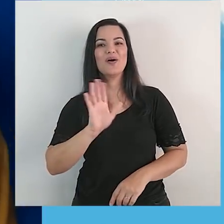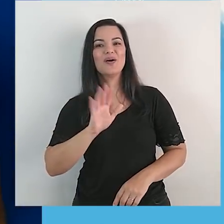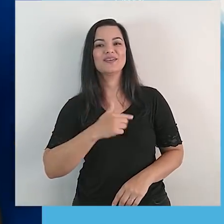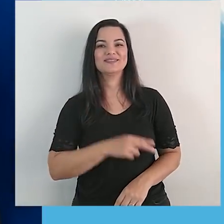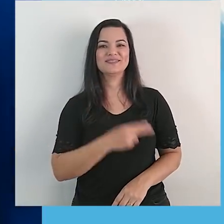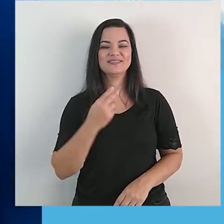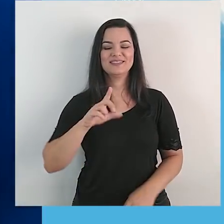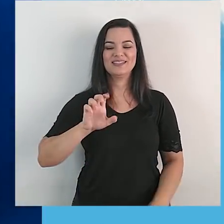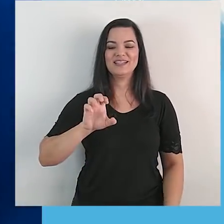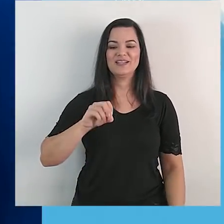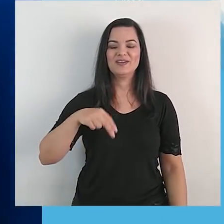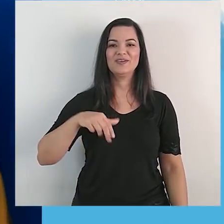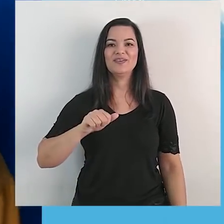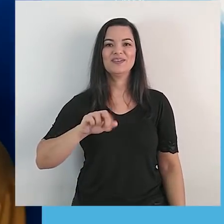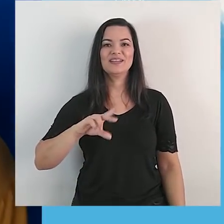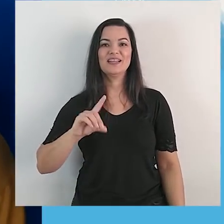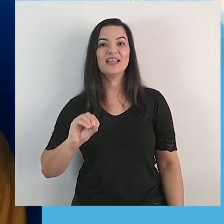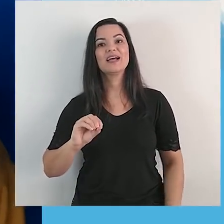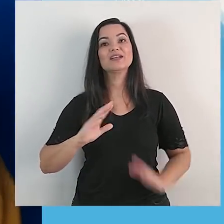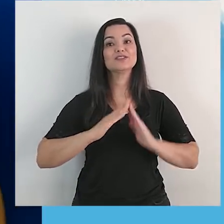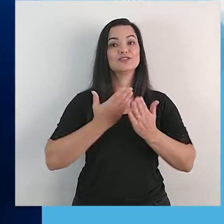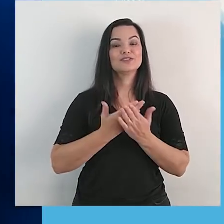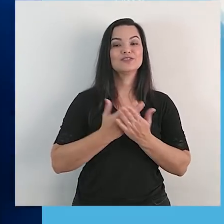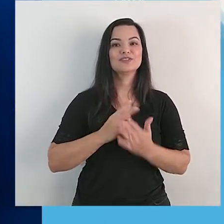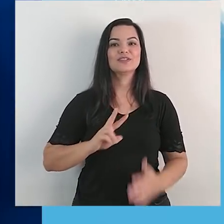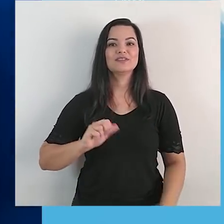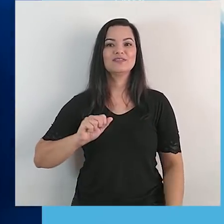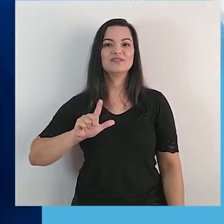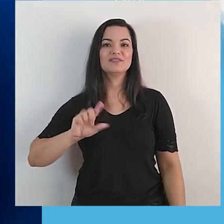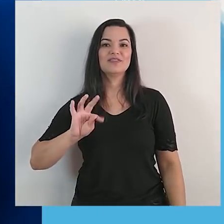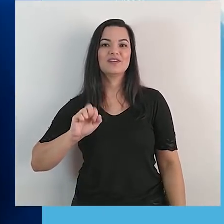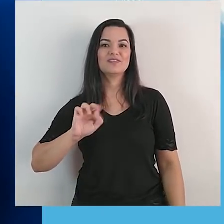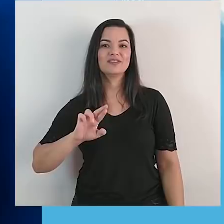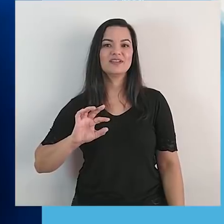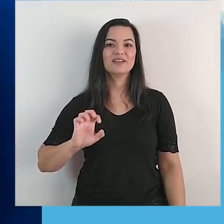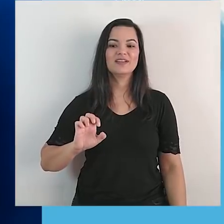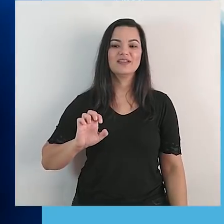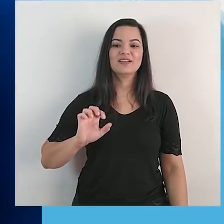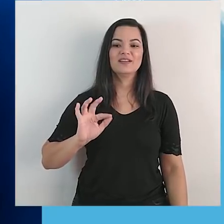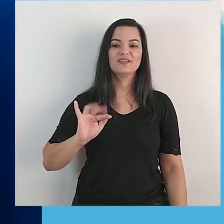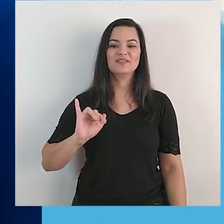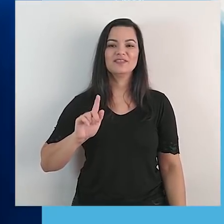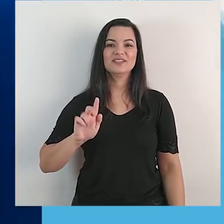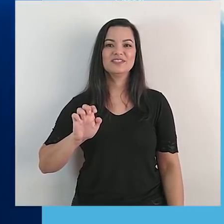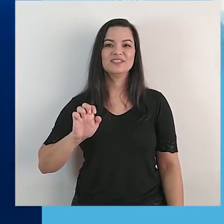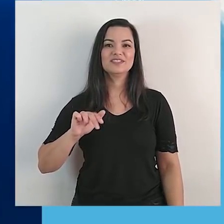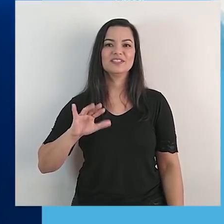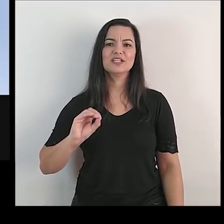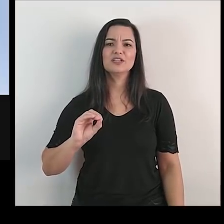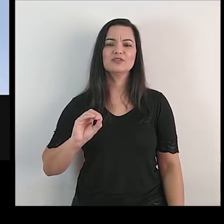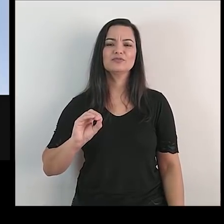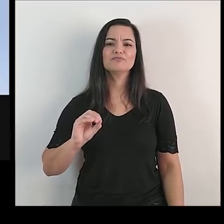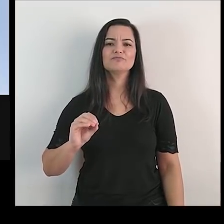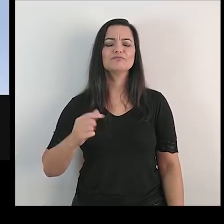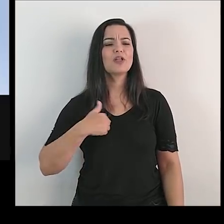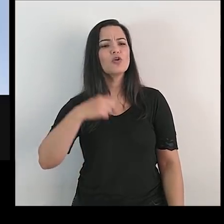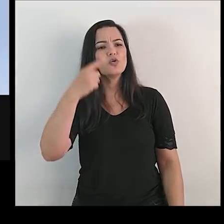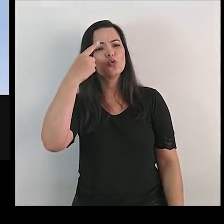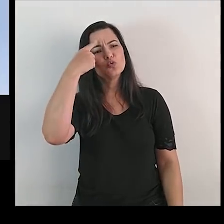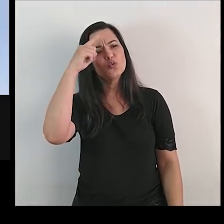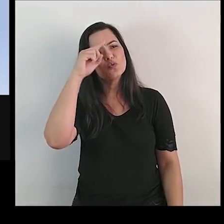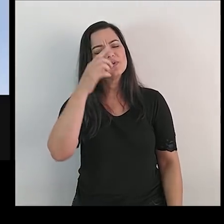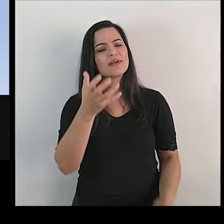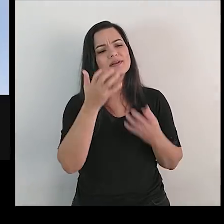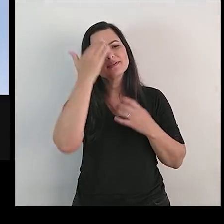o Leonardo da EPG Walter Efigênio e eu queria saber para que serve as cigarras. Olha